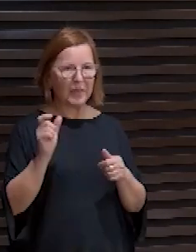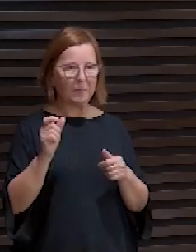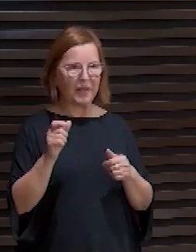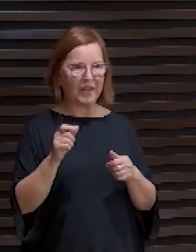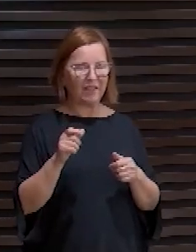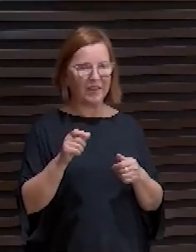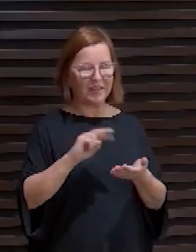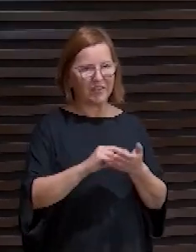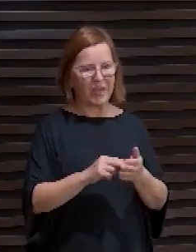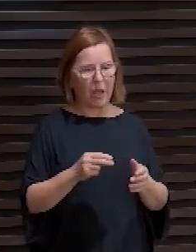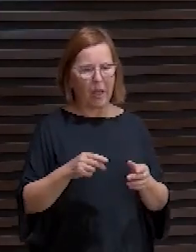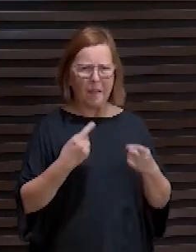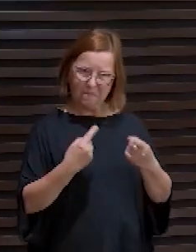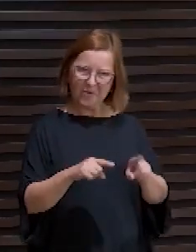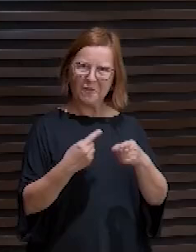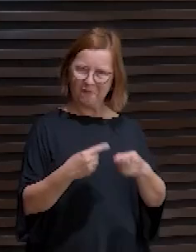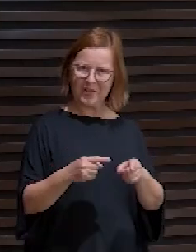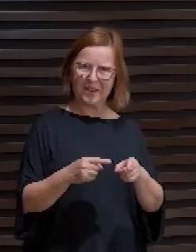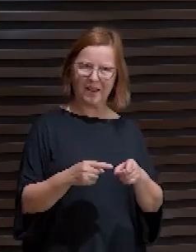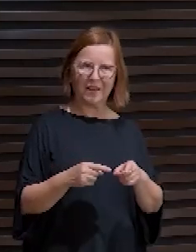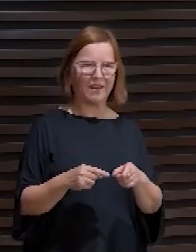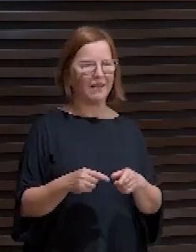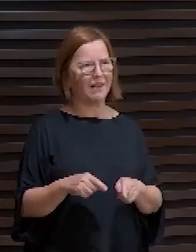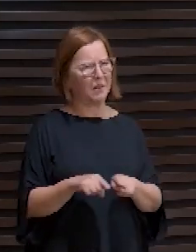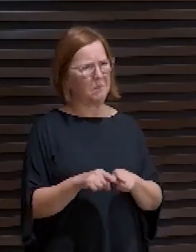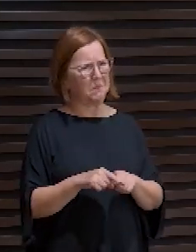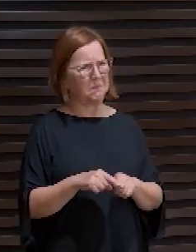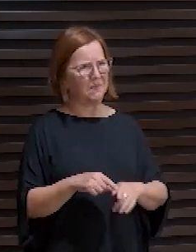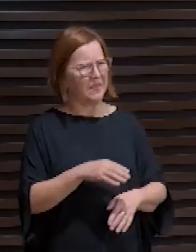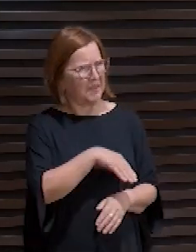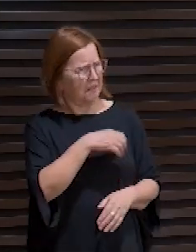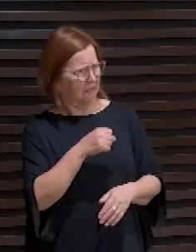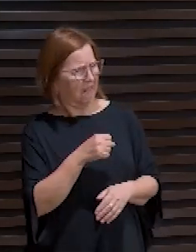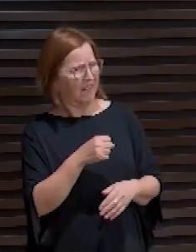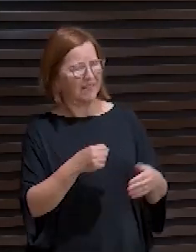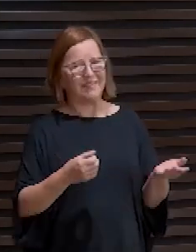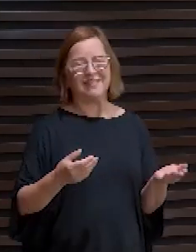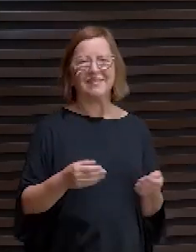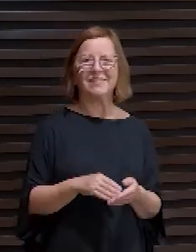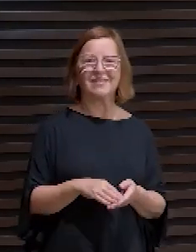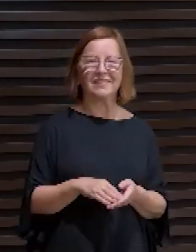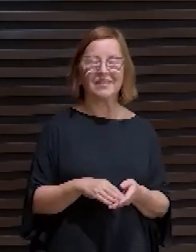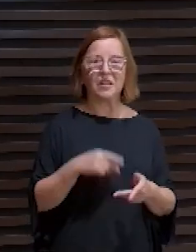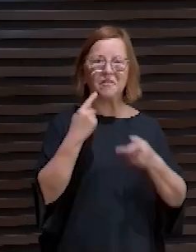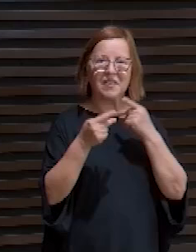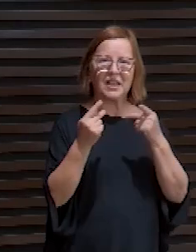provocar, no sentido até de raiva, para a gente ter uma ideia da intensidade que ele está dizendo aqui. Ele